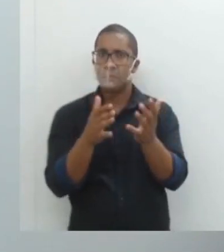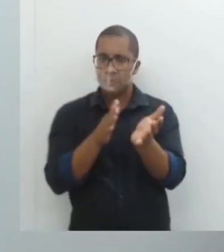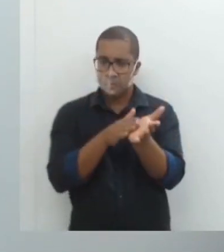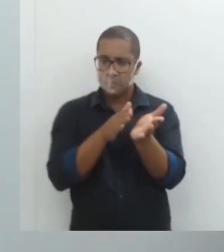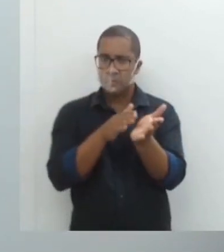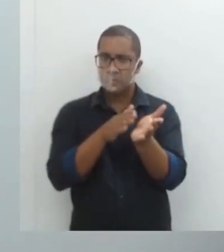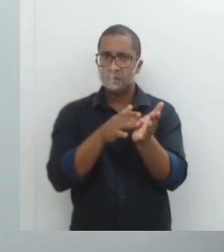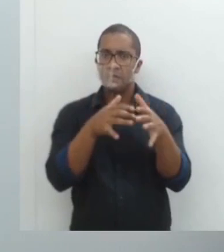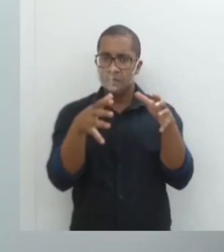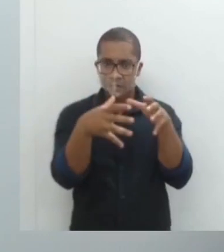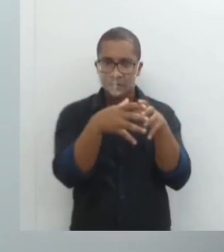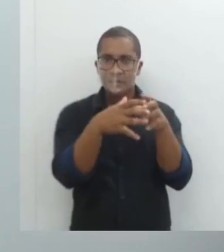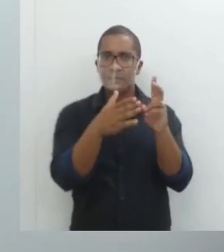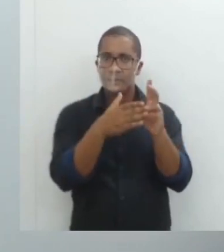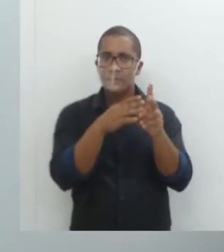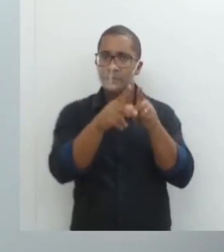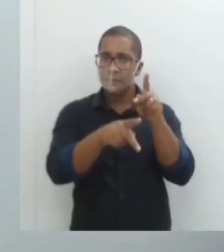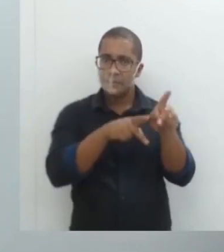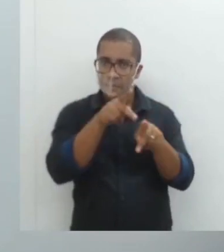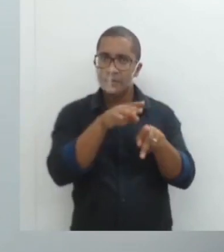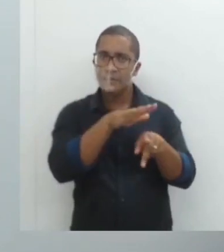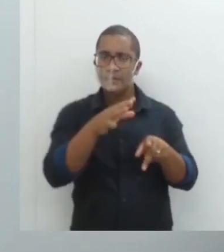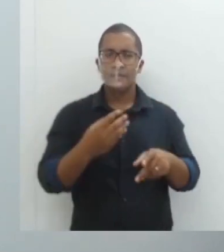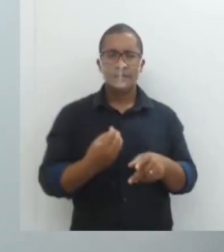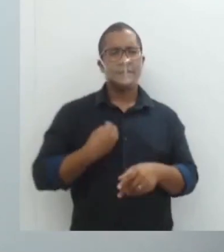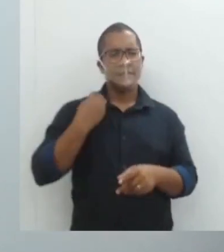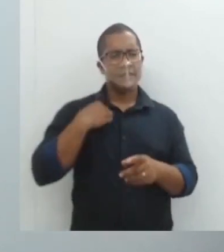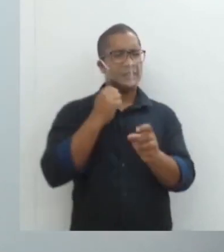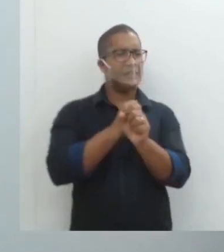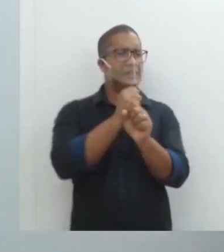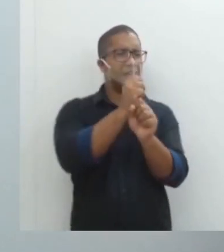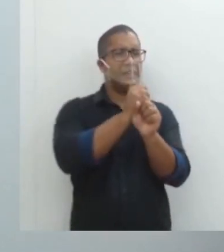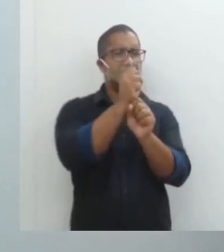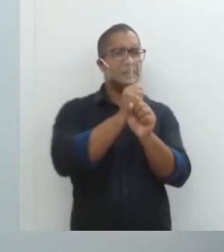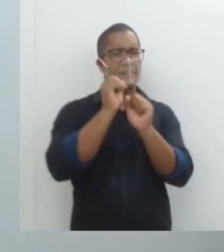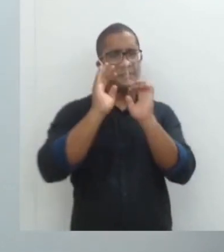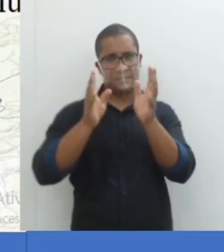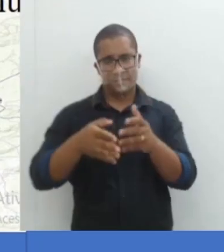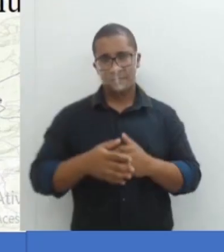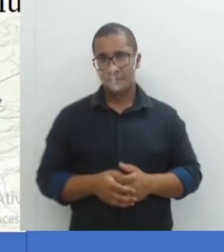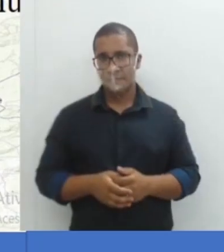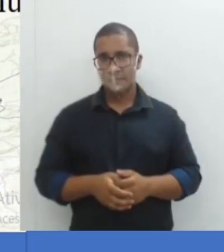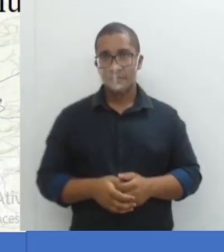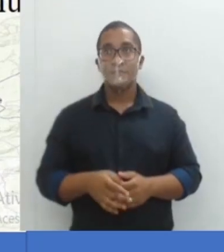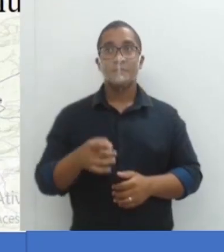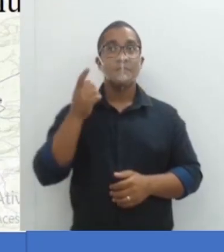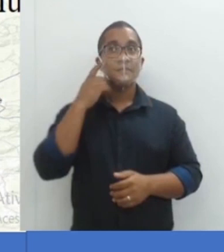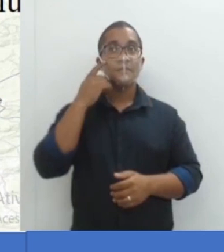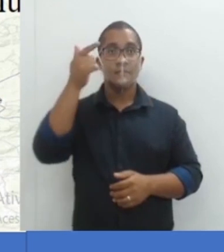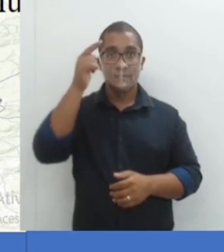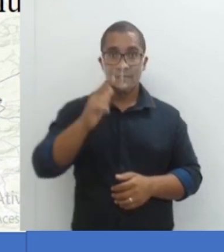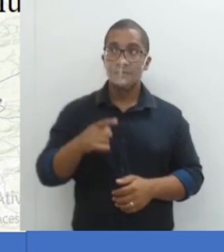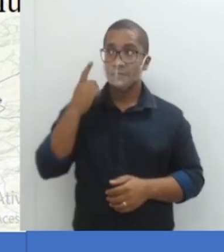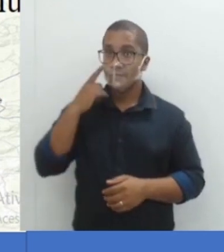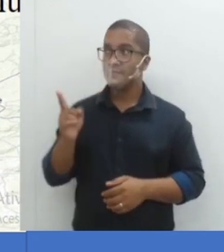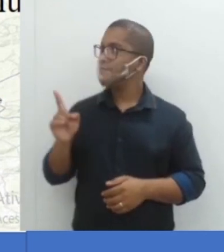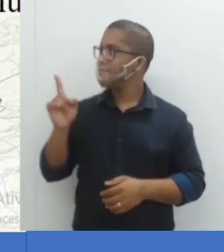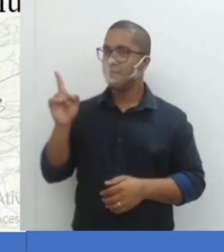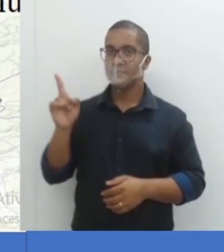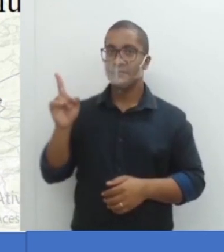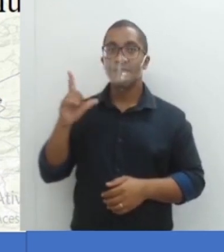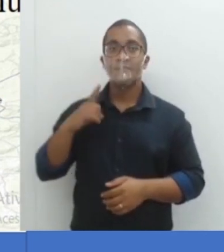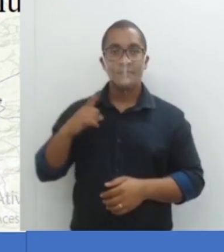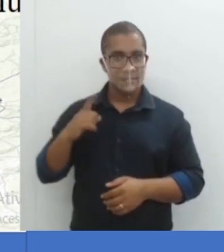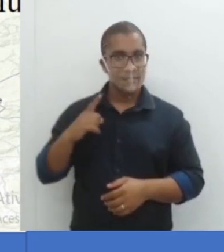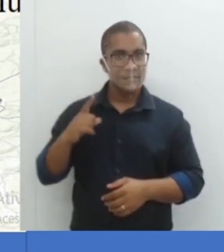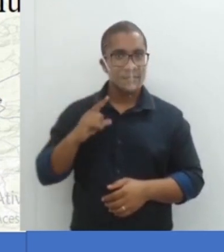esse povo maravilhoso que aqui habitam há muito tempo, tá bom? Já na tela de novo aqui comigo, né,